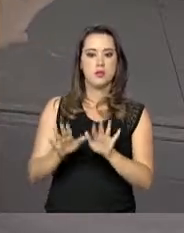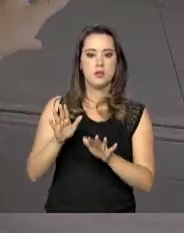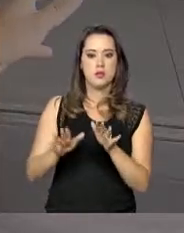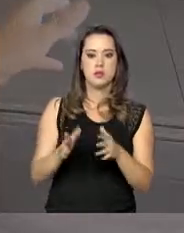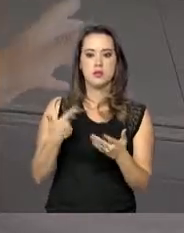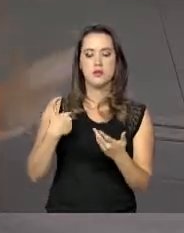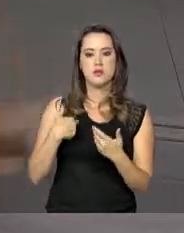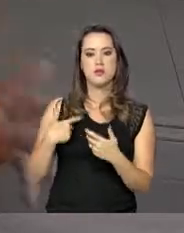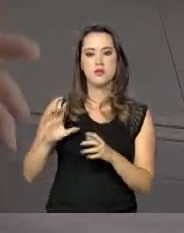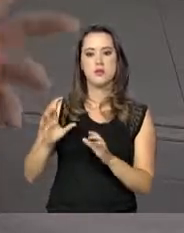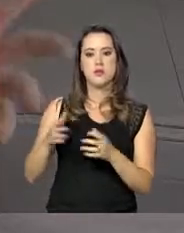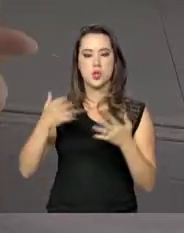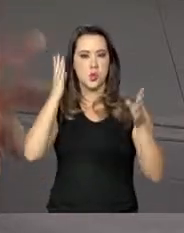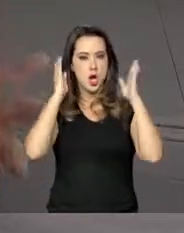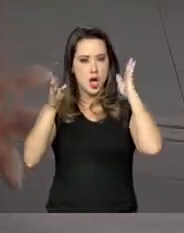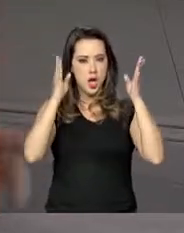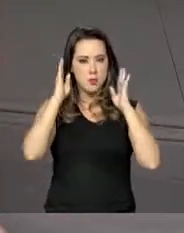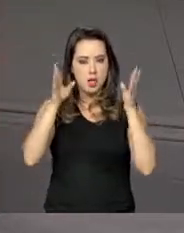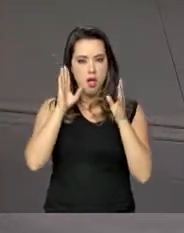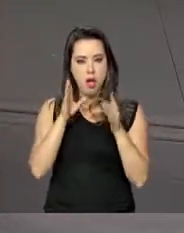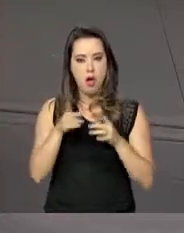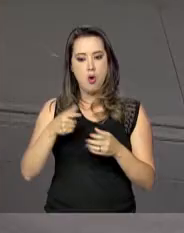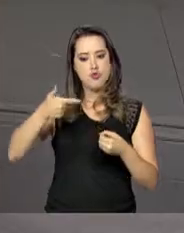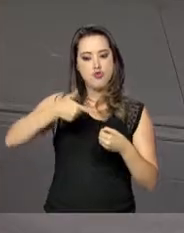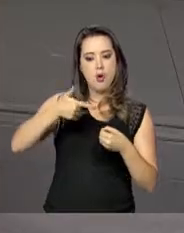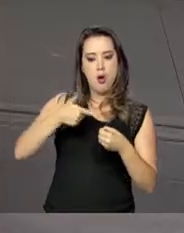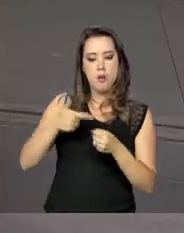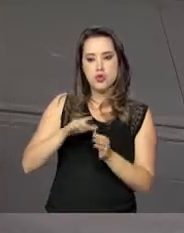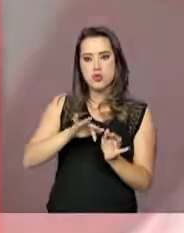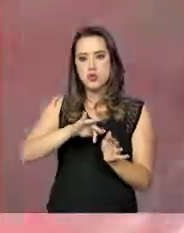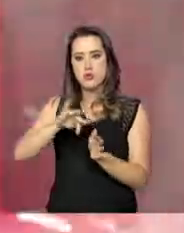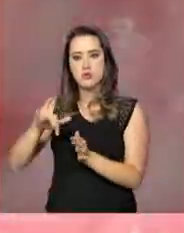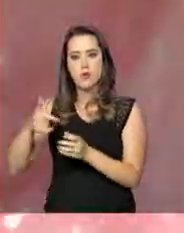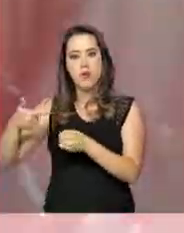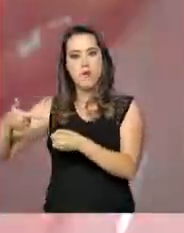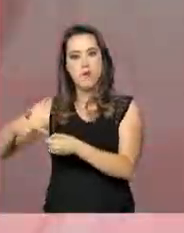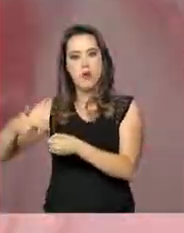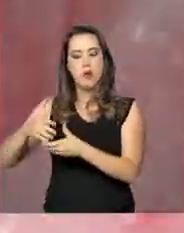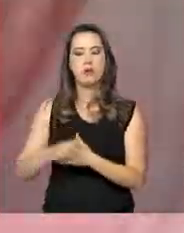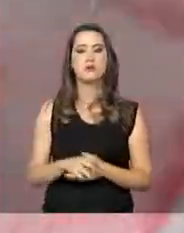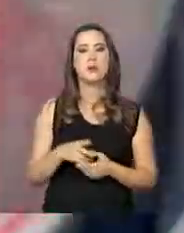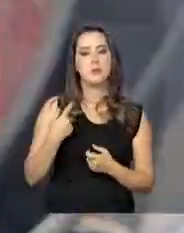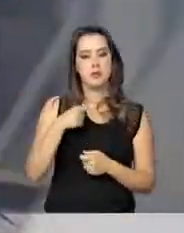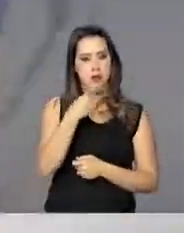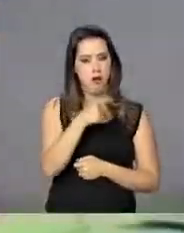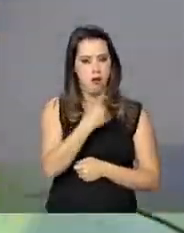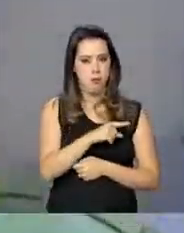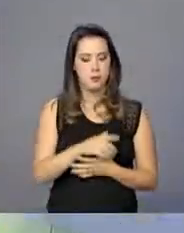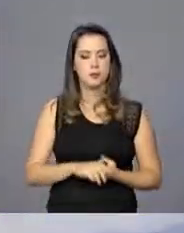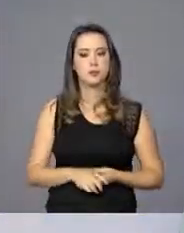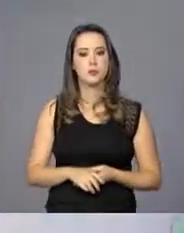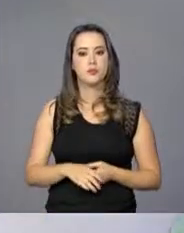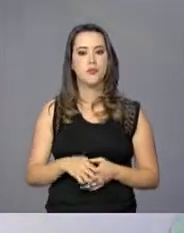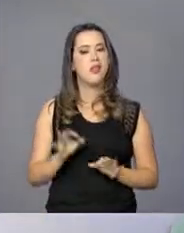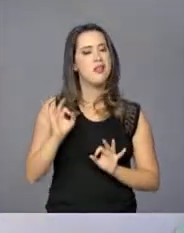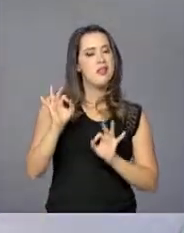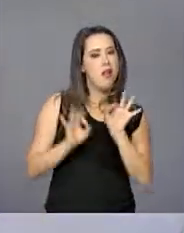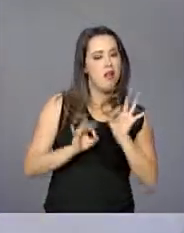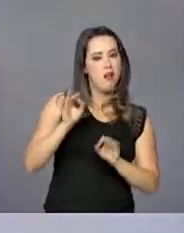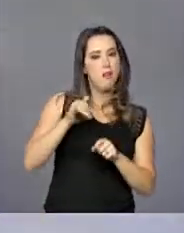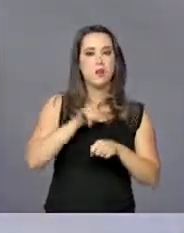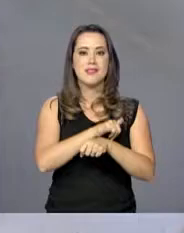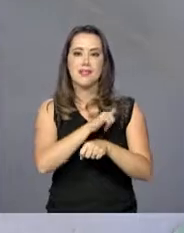tanque estacionado, qualquer anormalidade pode ser denunciada para a ANP. Adotar estratégias para escapar dos